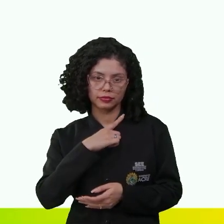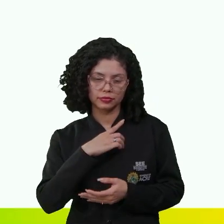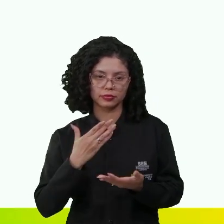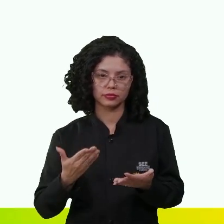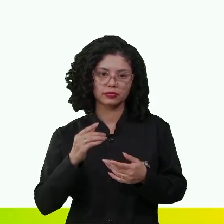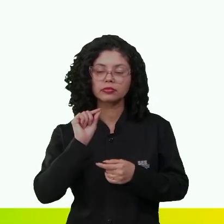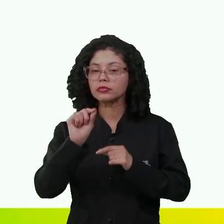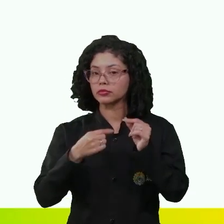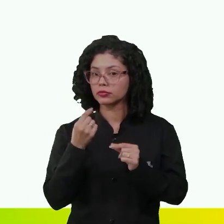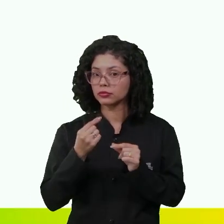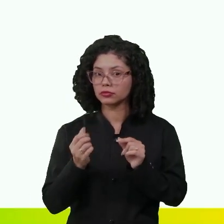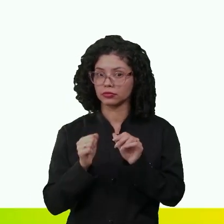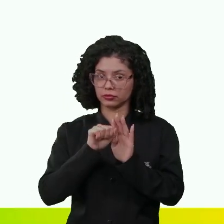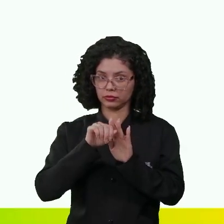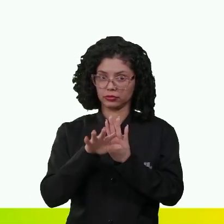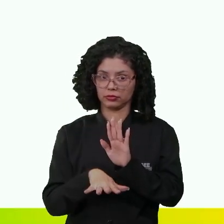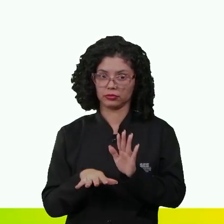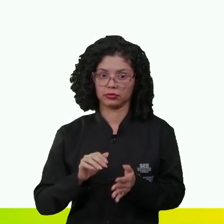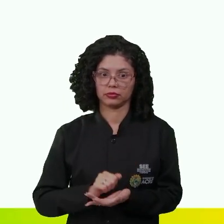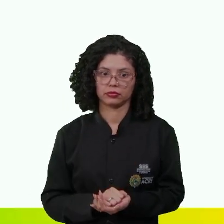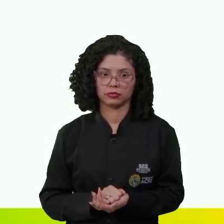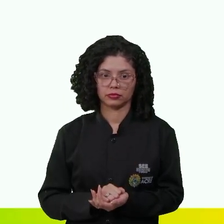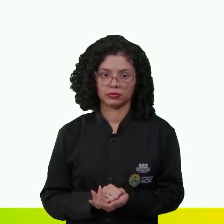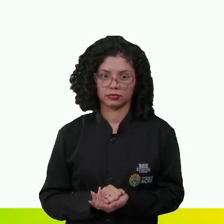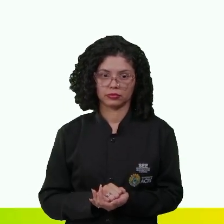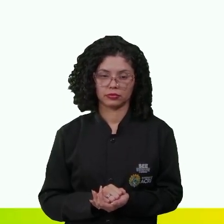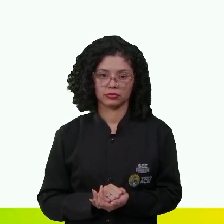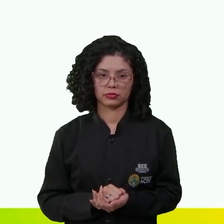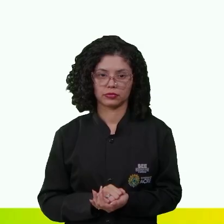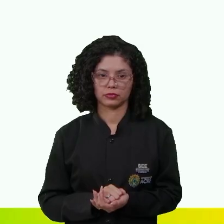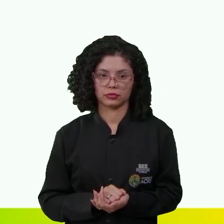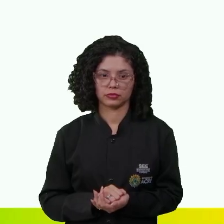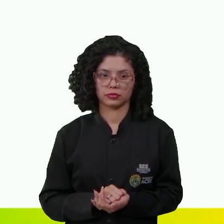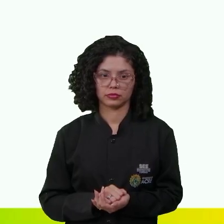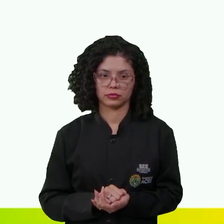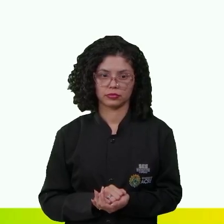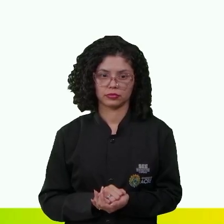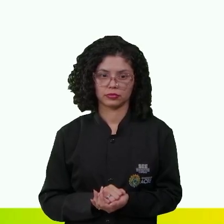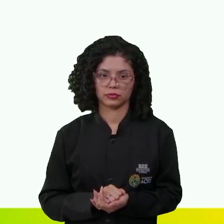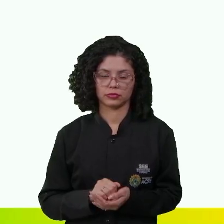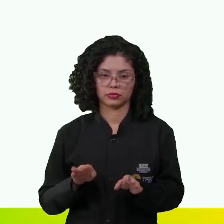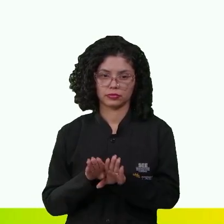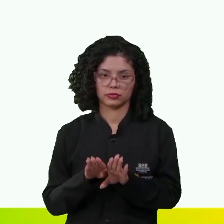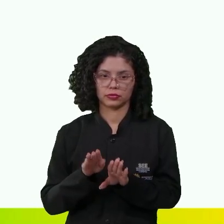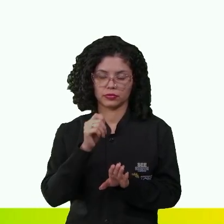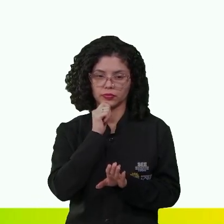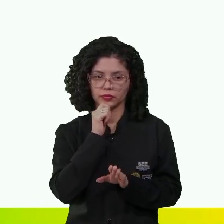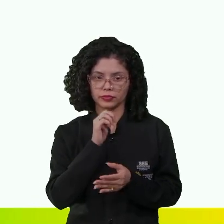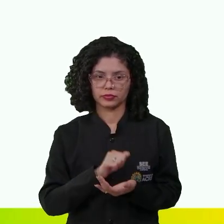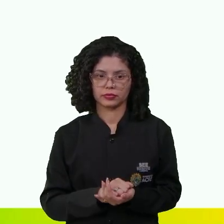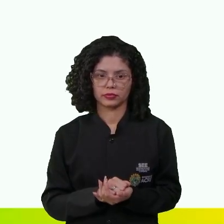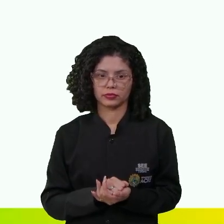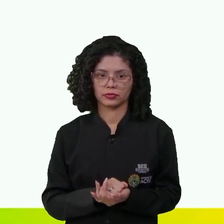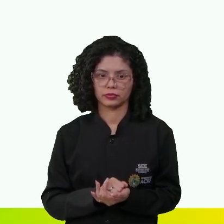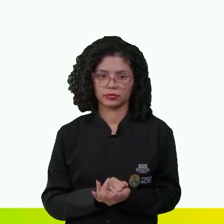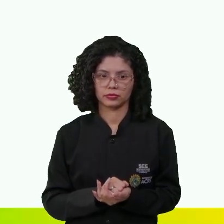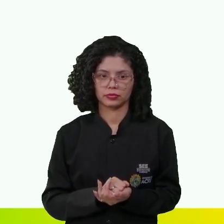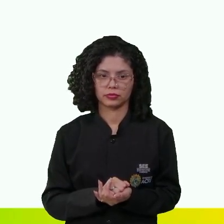aí ele produz uma sombra aqui, pessoal, de 18 metros. Vou fazer a sombra aqui.